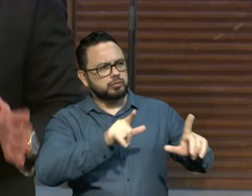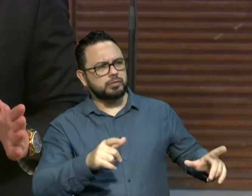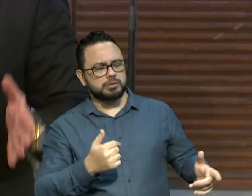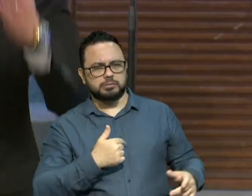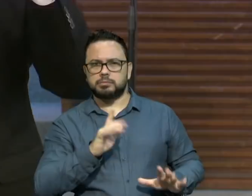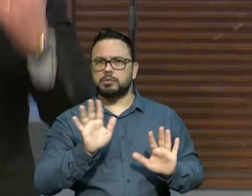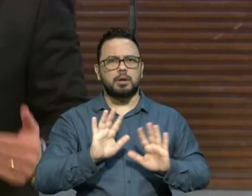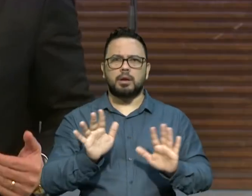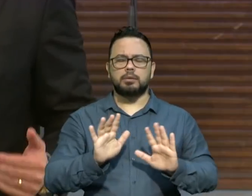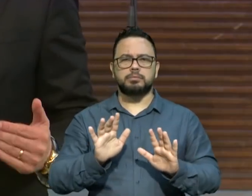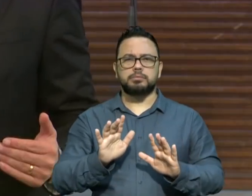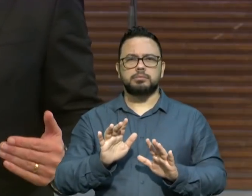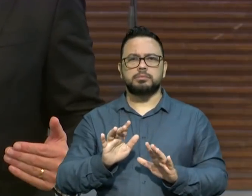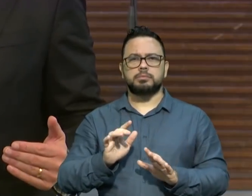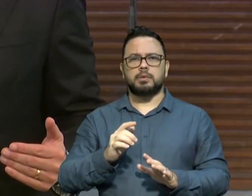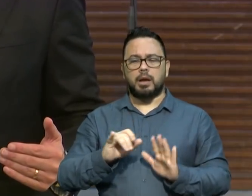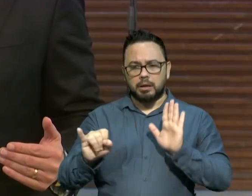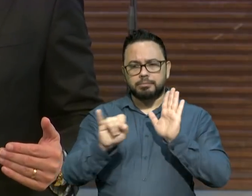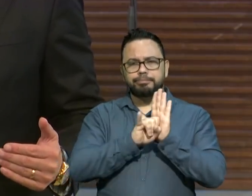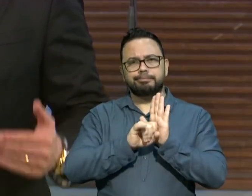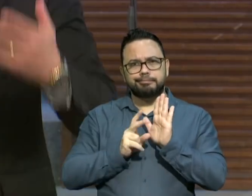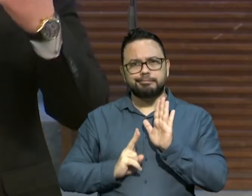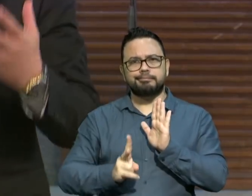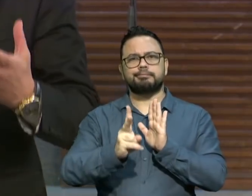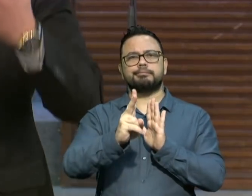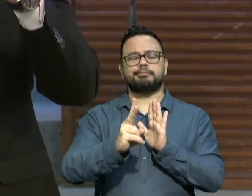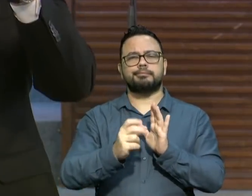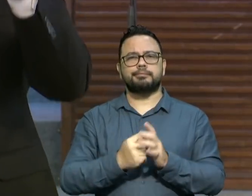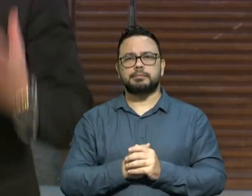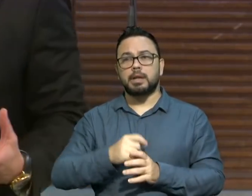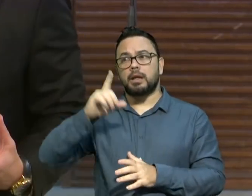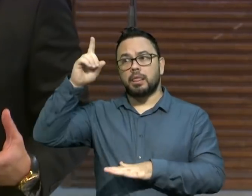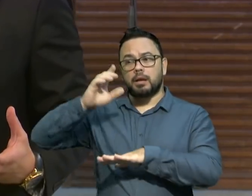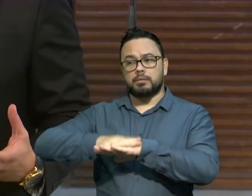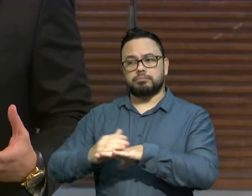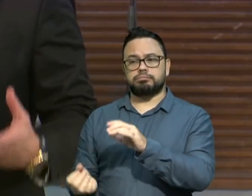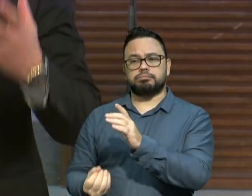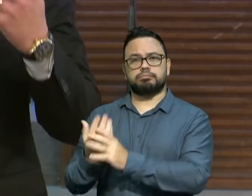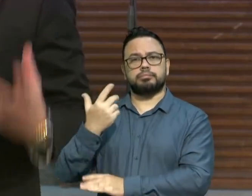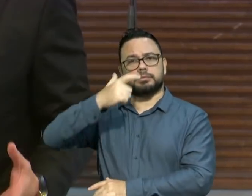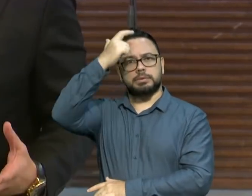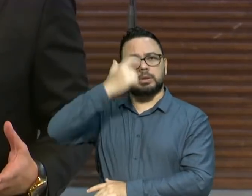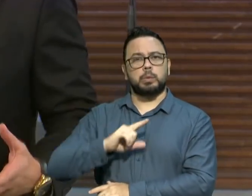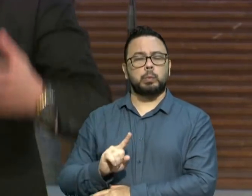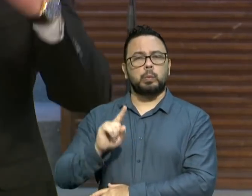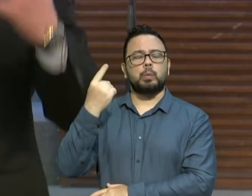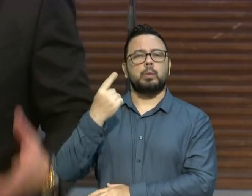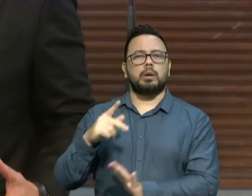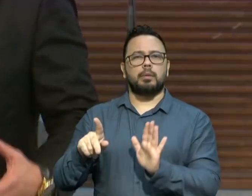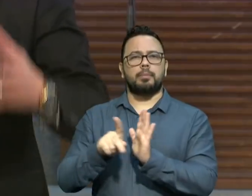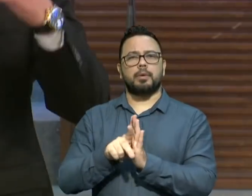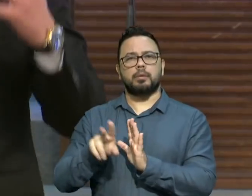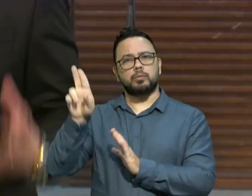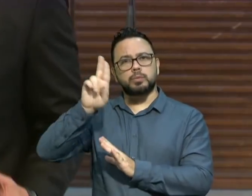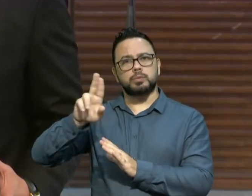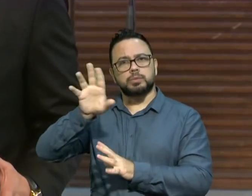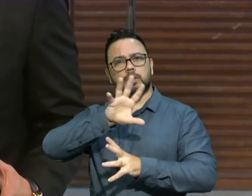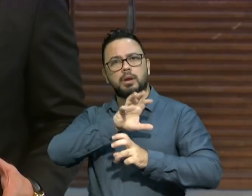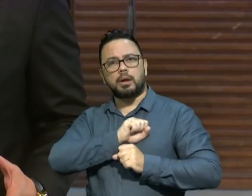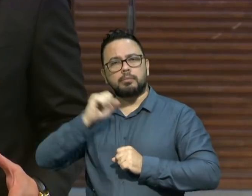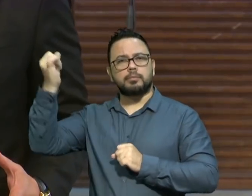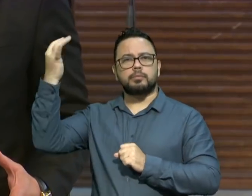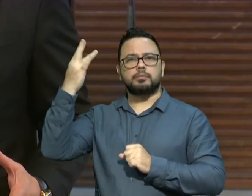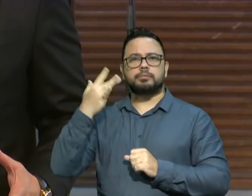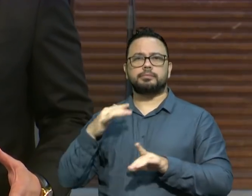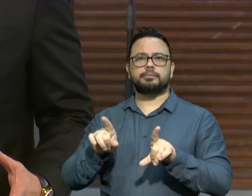Eu não eu não perco a minha identidade Deus me livre ou único exclusivo pelo seu amor e pela sua